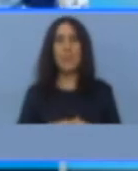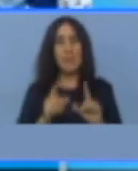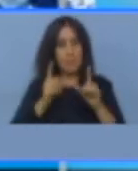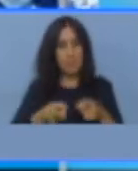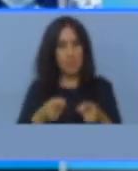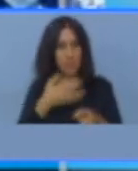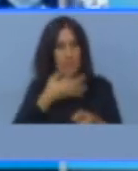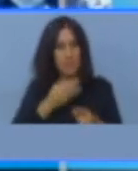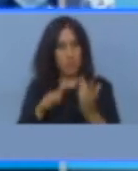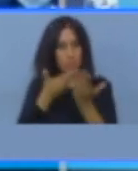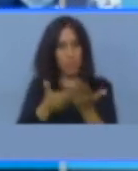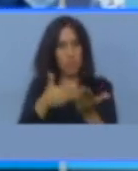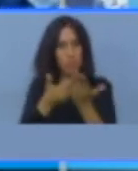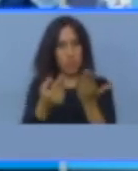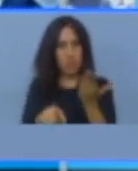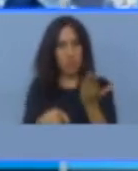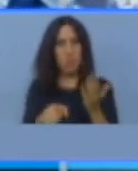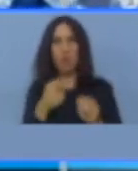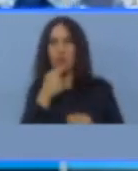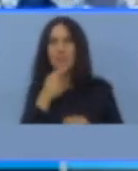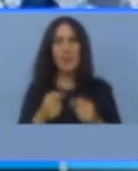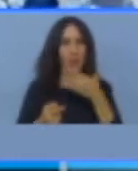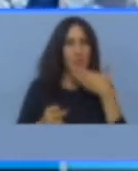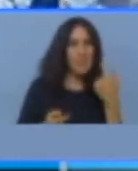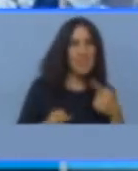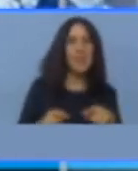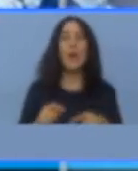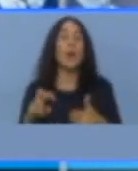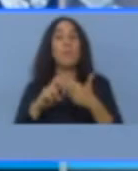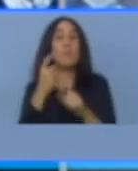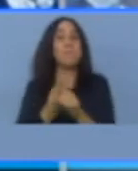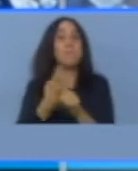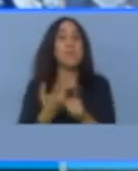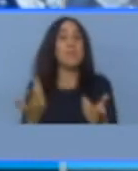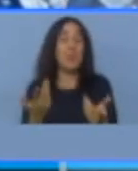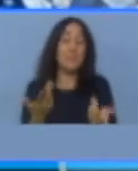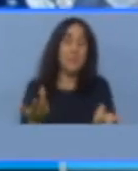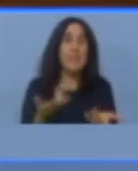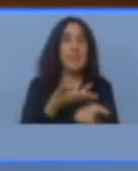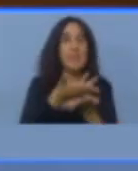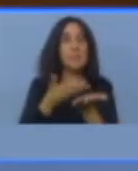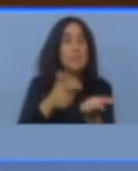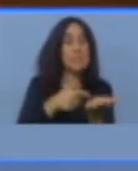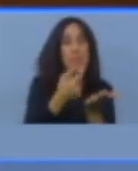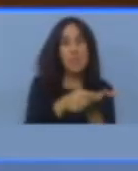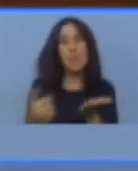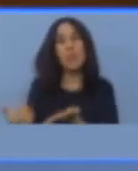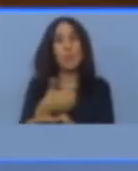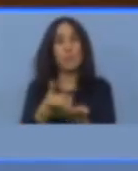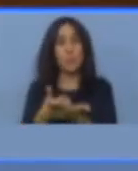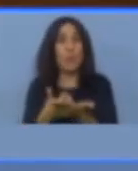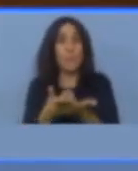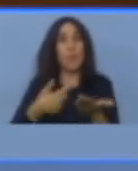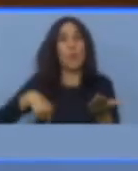das propostas feitas? Quando elas Há condições? O problema é sempre o mesmo, não é? Que é a relação entre as necessidades e os recursos. Não é? Nós não